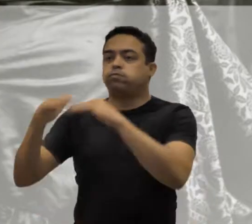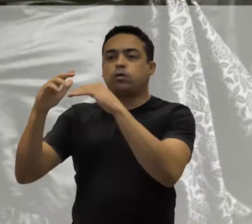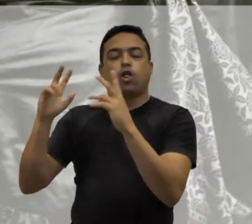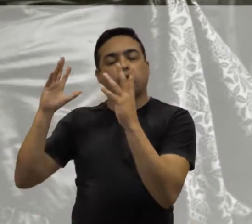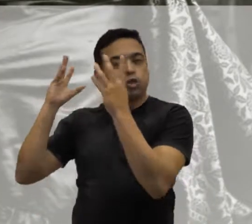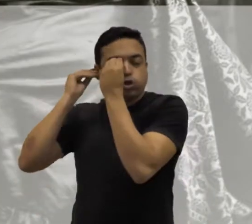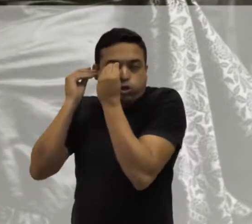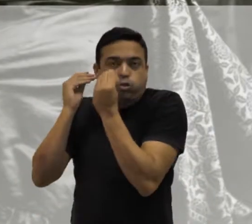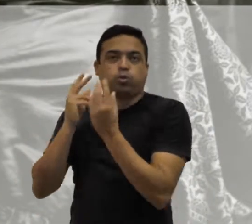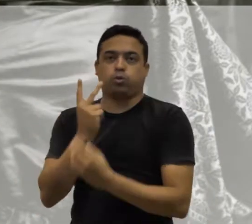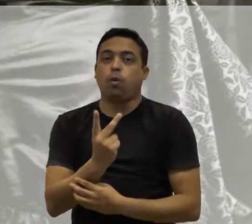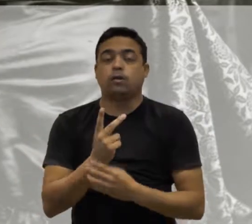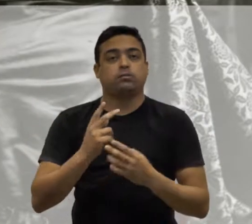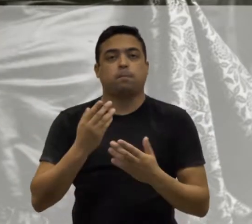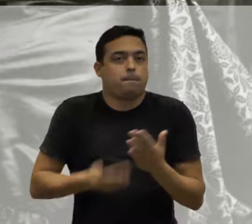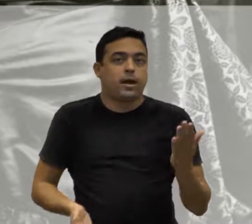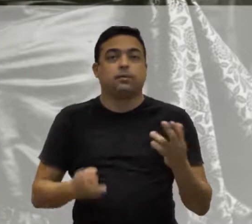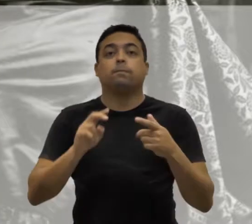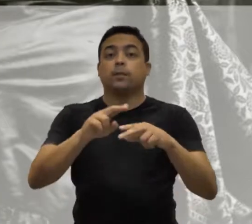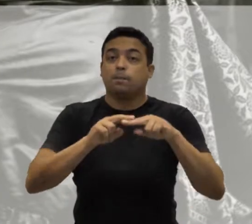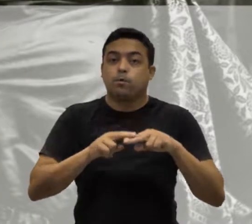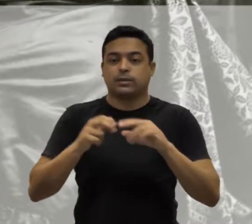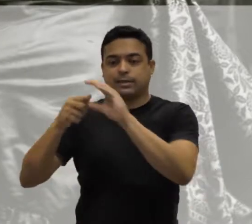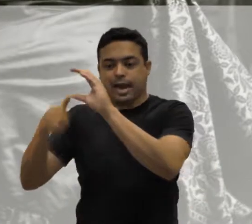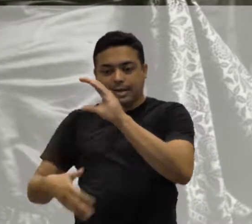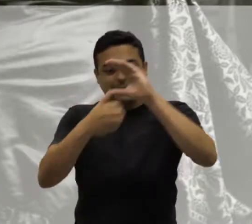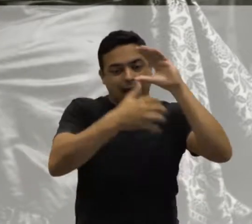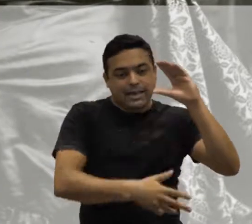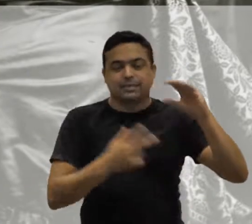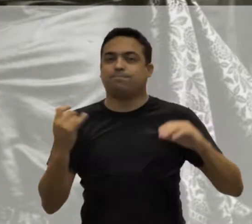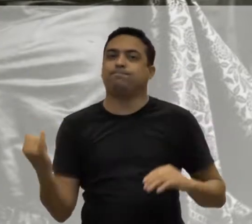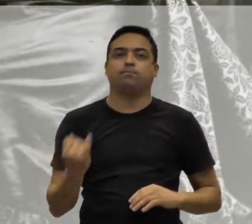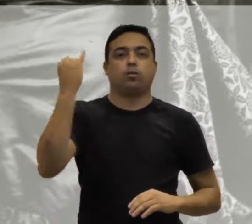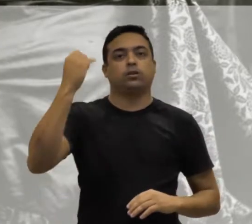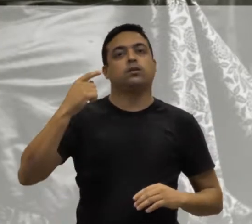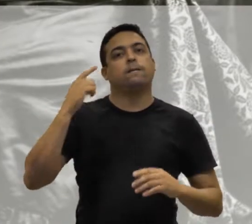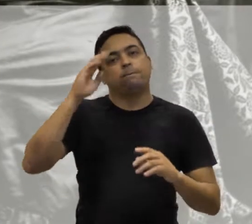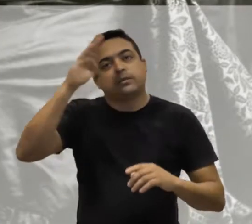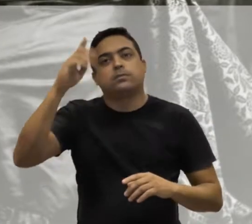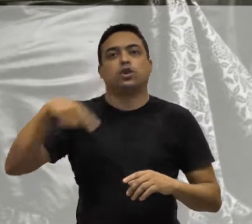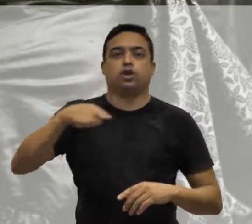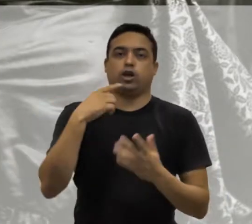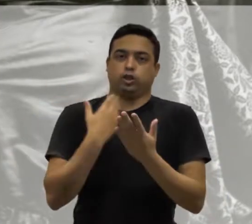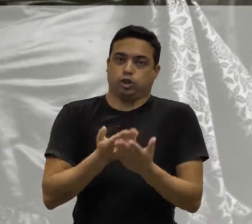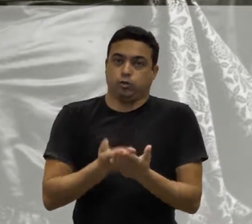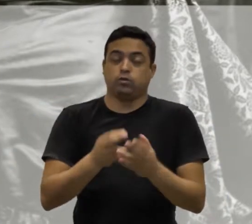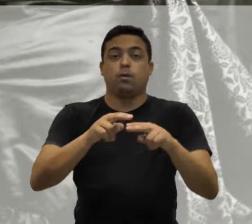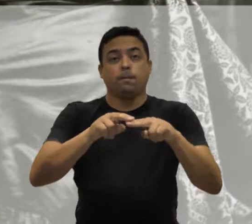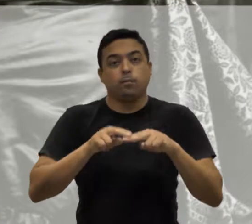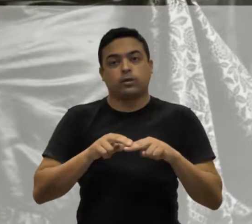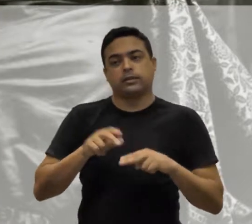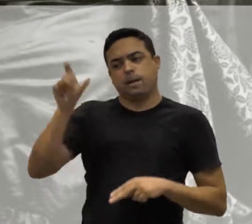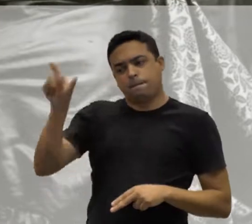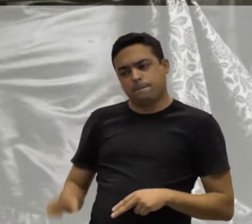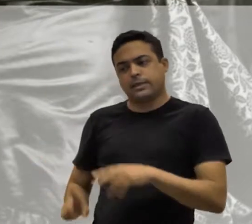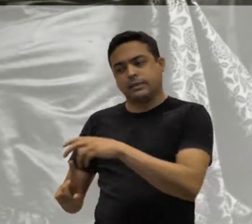Essas categorias ou classificações são relevantes, especialmente para fins de estudo. Contudo, devemos considerar a pessoa